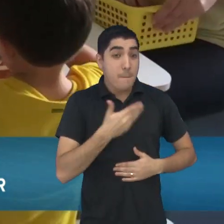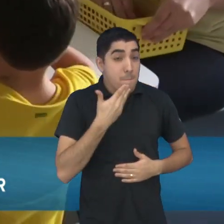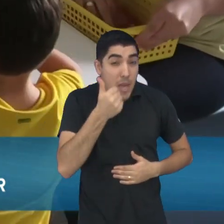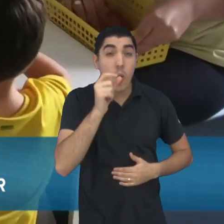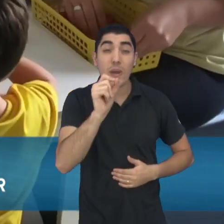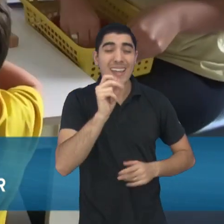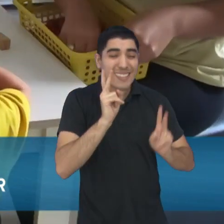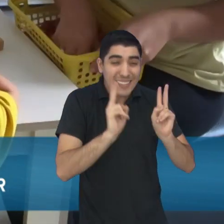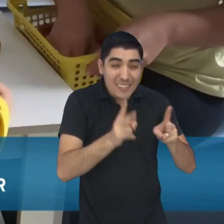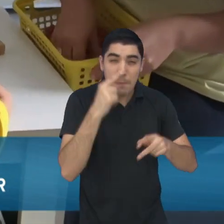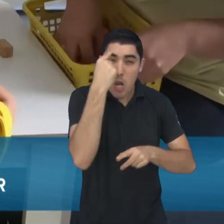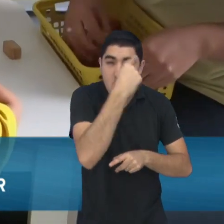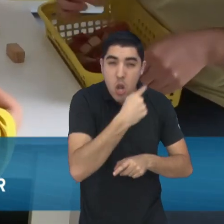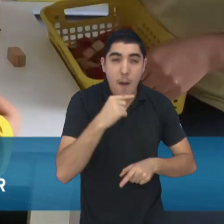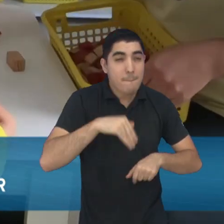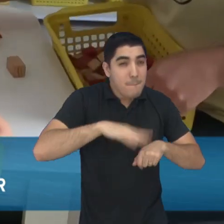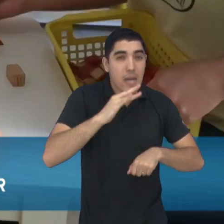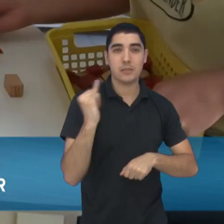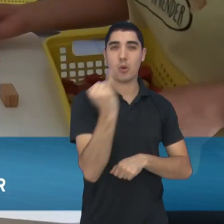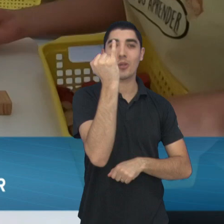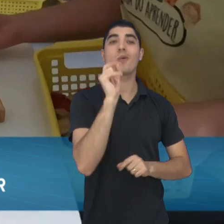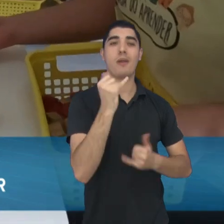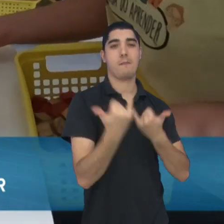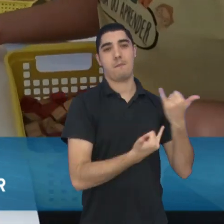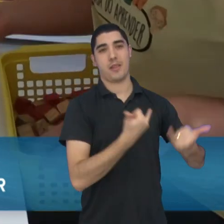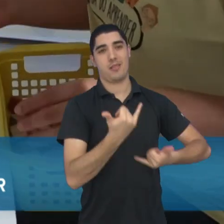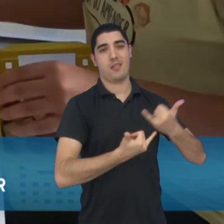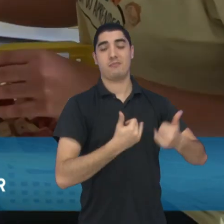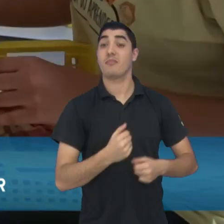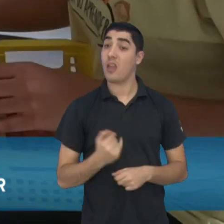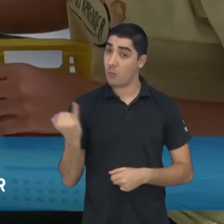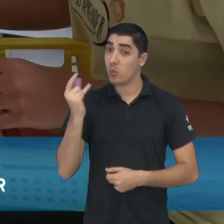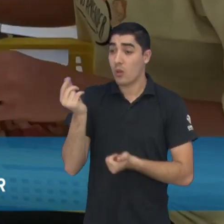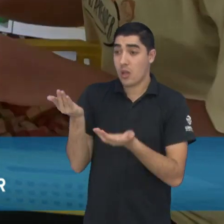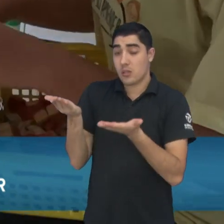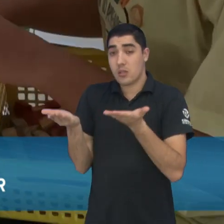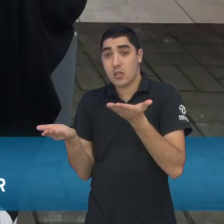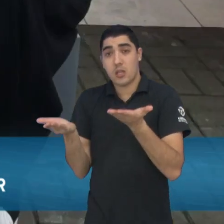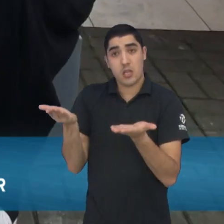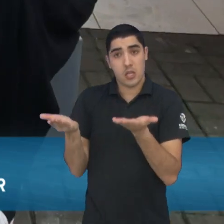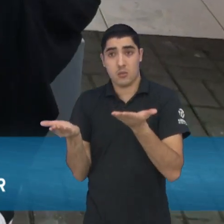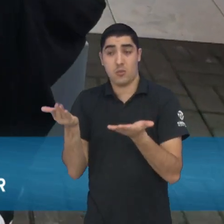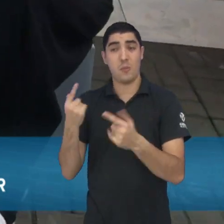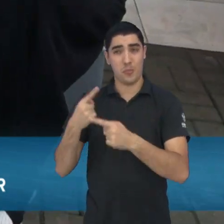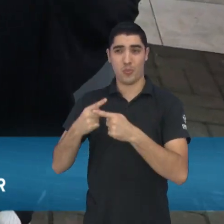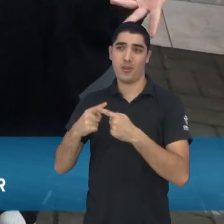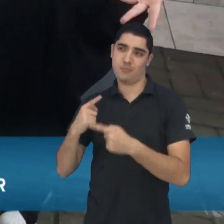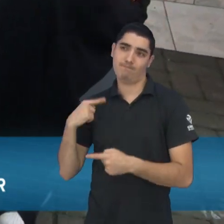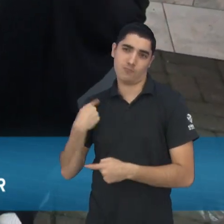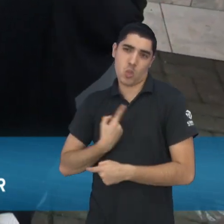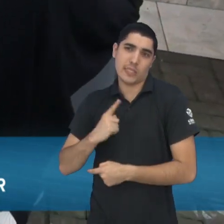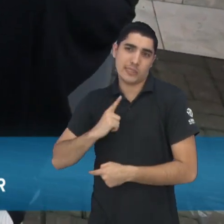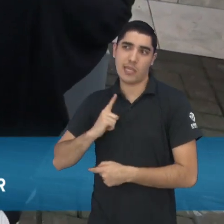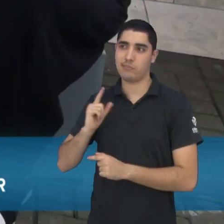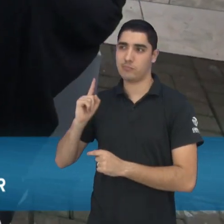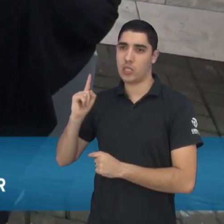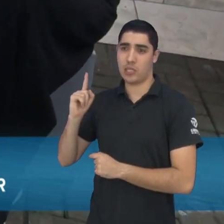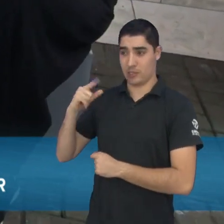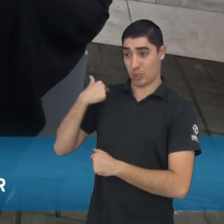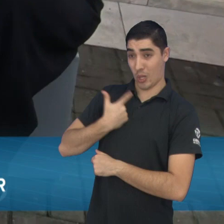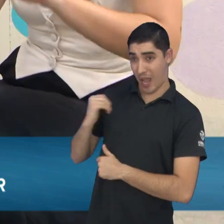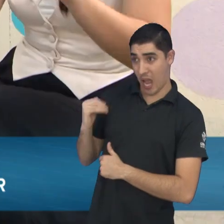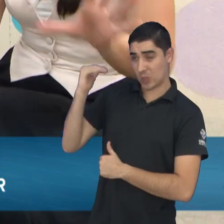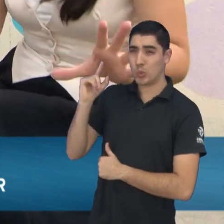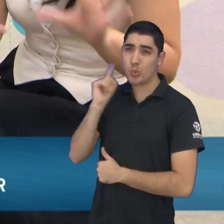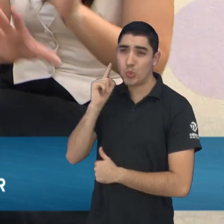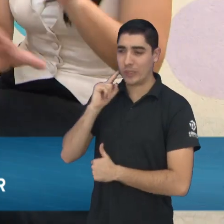interagindo com outras crianças. É o equilíbrio, né? Porque hoje, com a rotina intensa que a gente tem, com o trabalho, a gente não tem muito